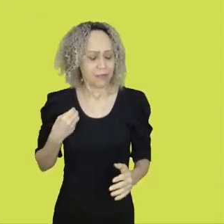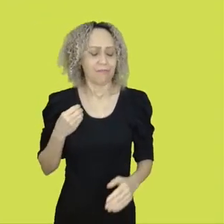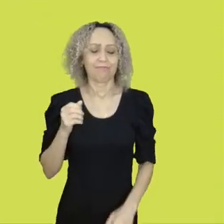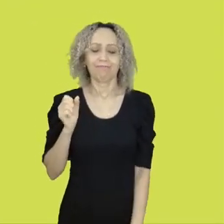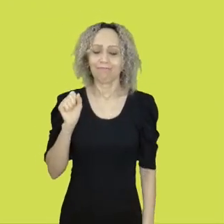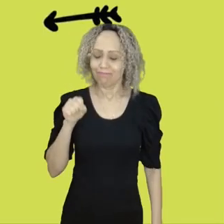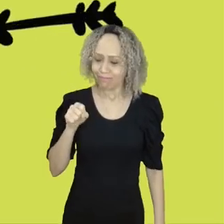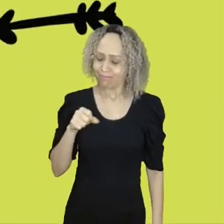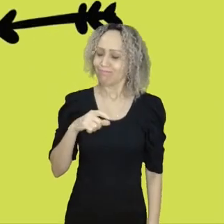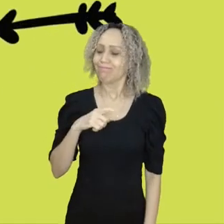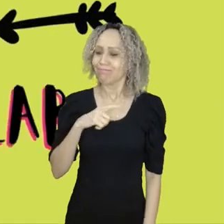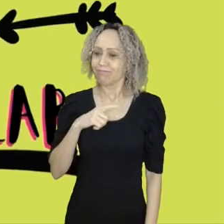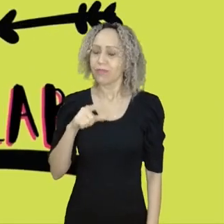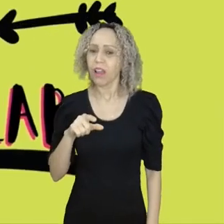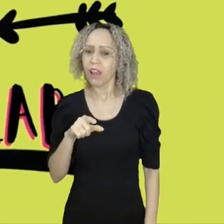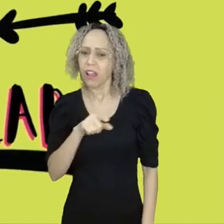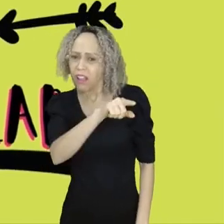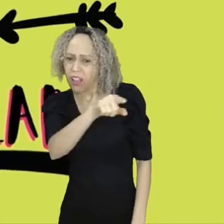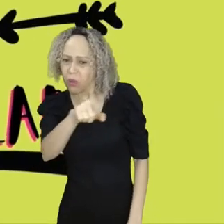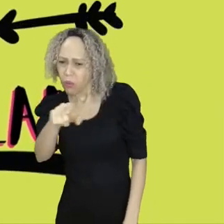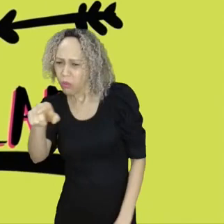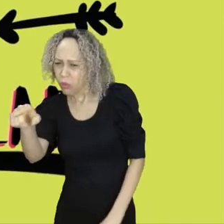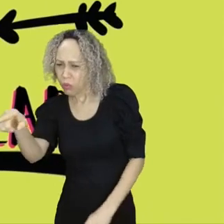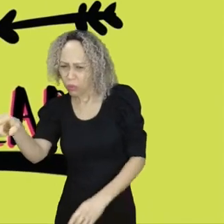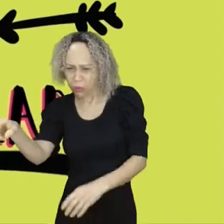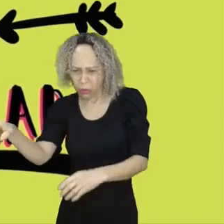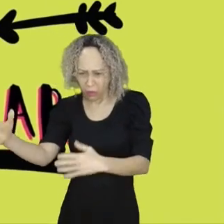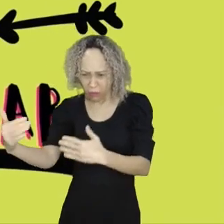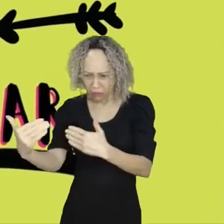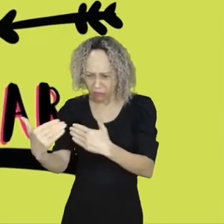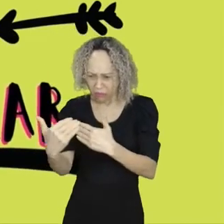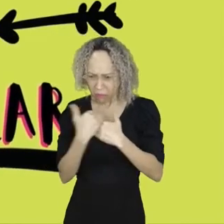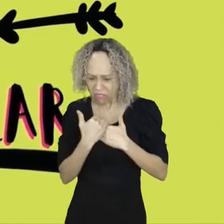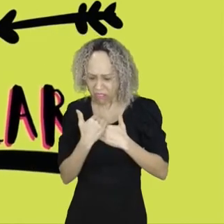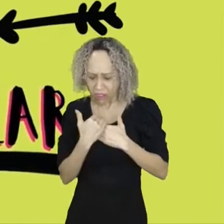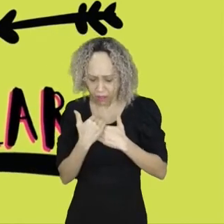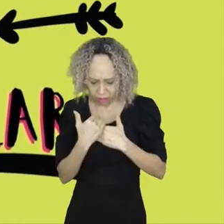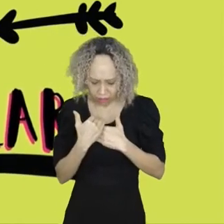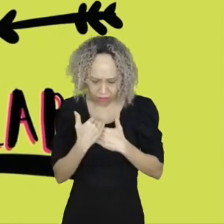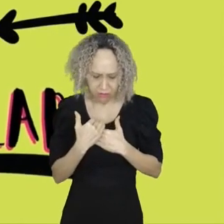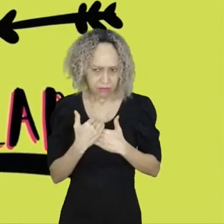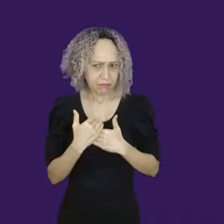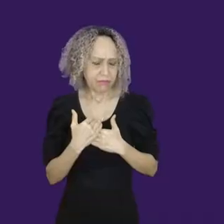Não vão mais conseguir me anular, me calar.